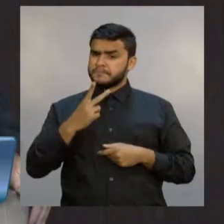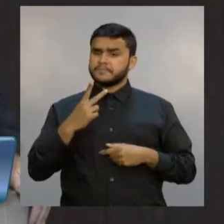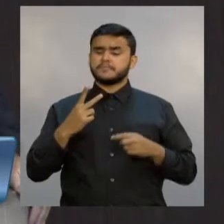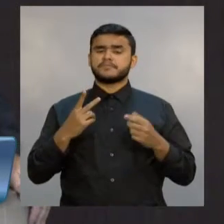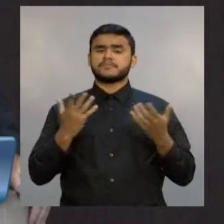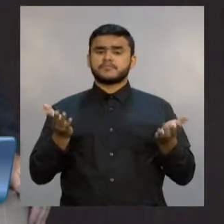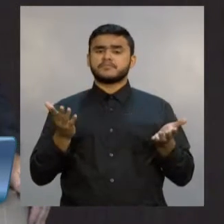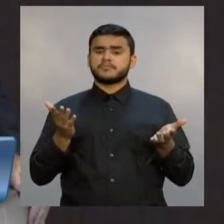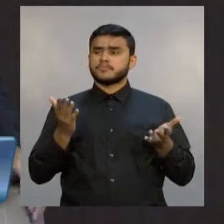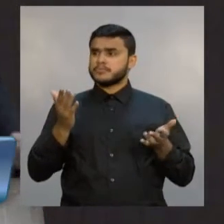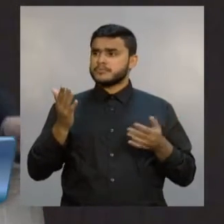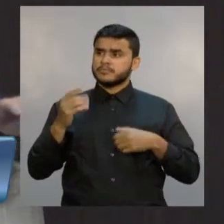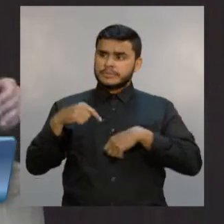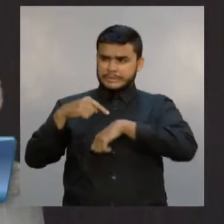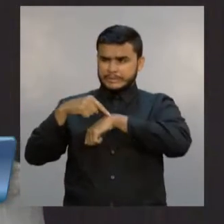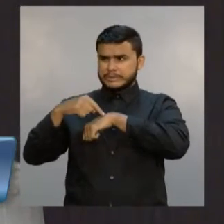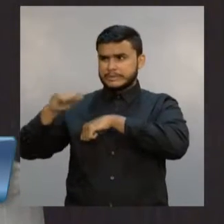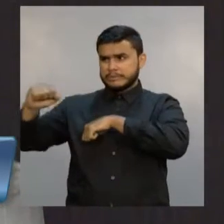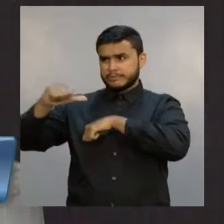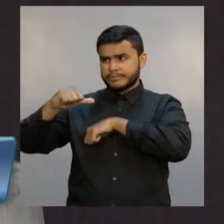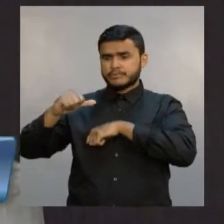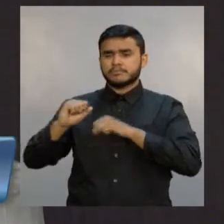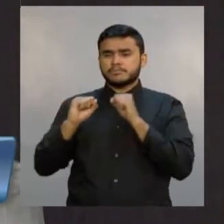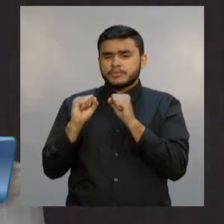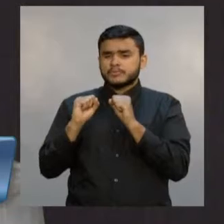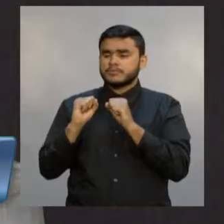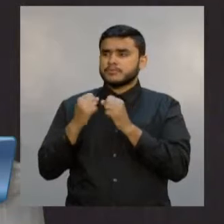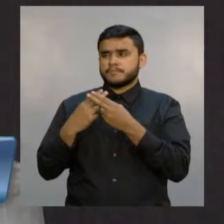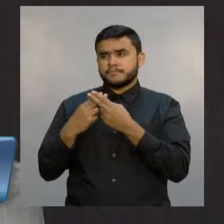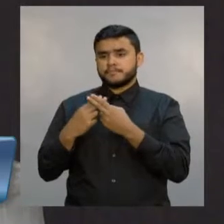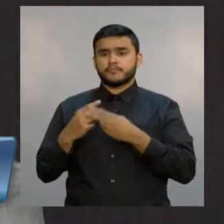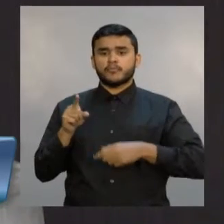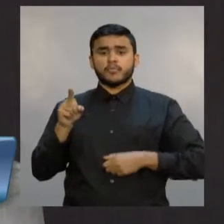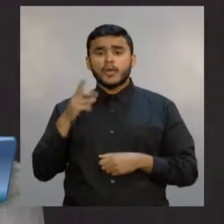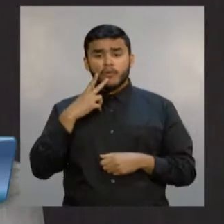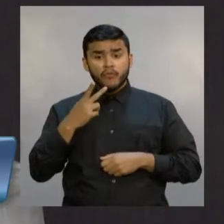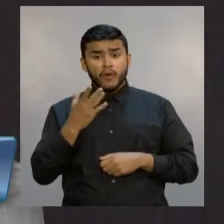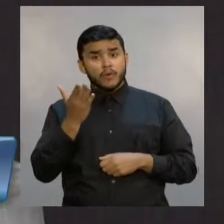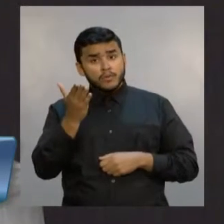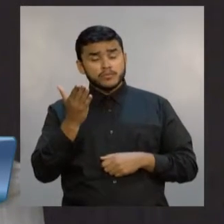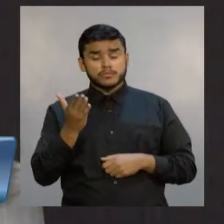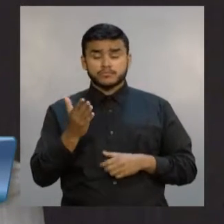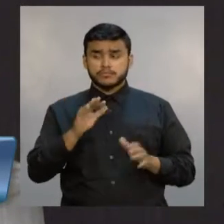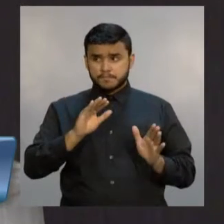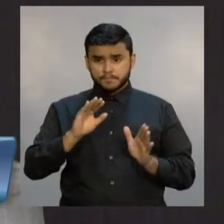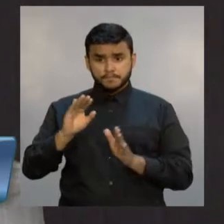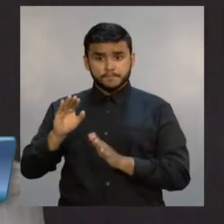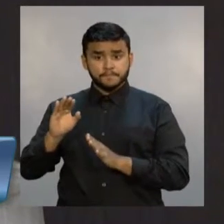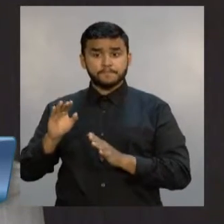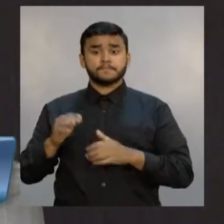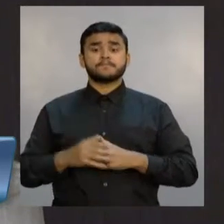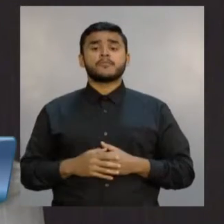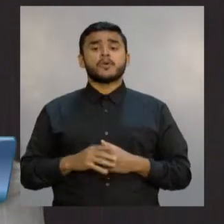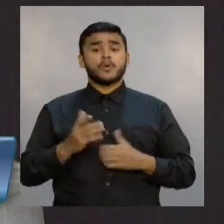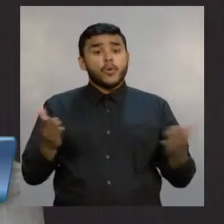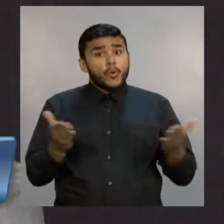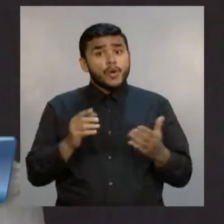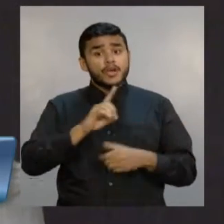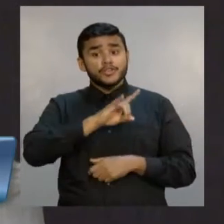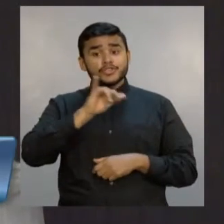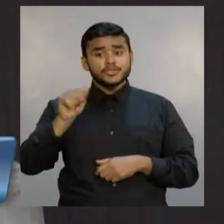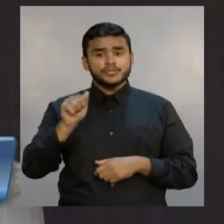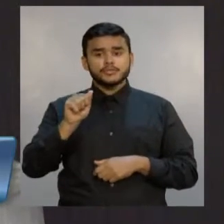a tolerância de Vossa Excelência, presidente, dizendo que a data de hoje é uma data